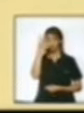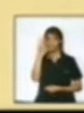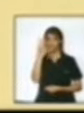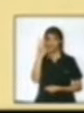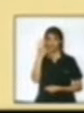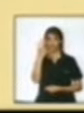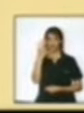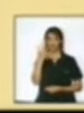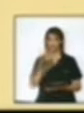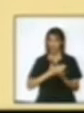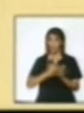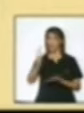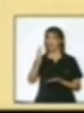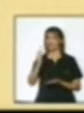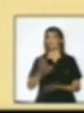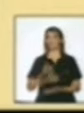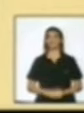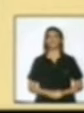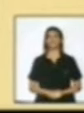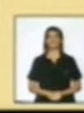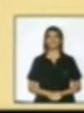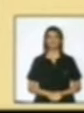Valendo.